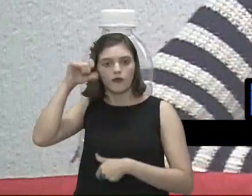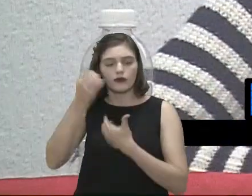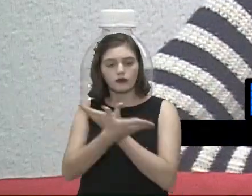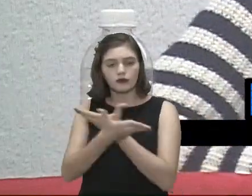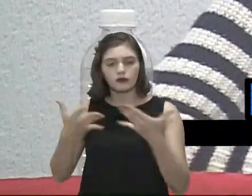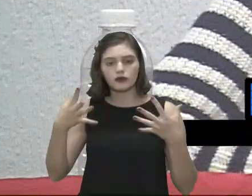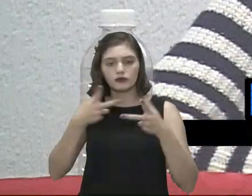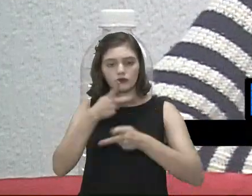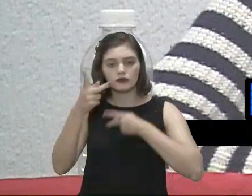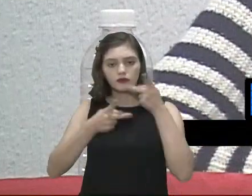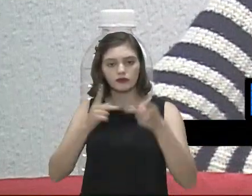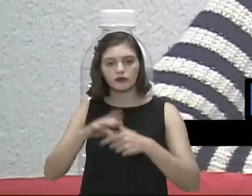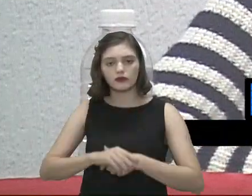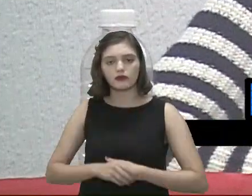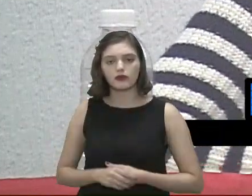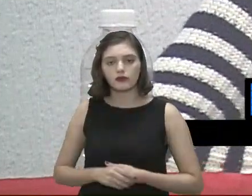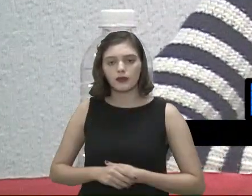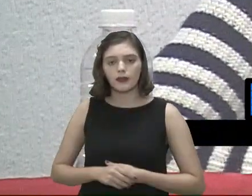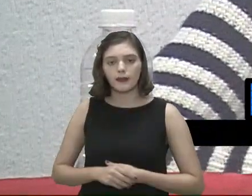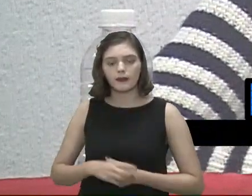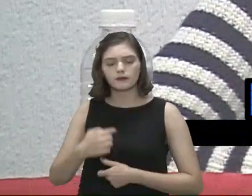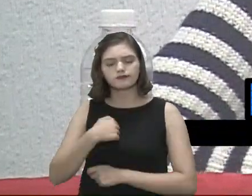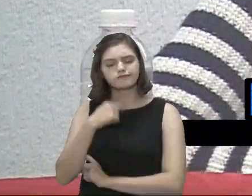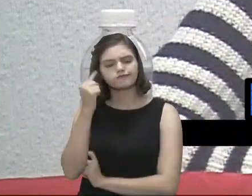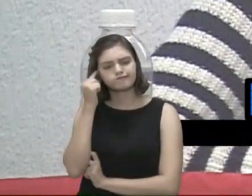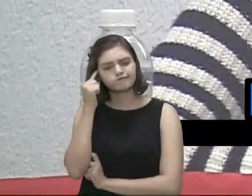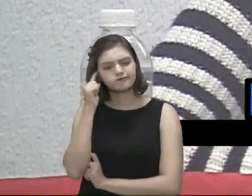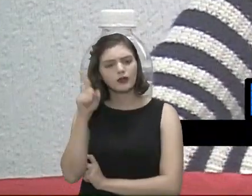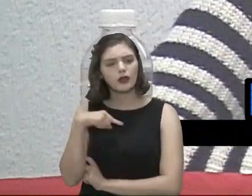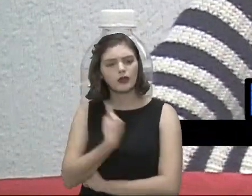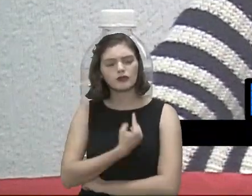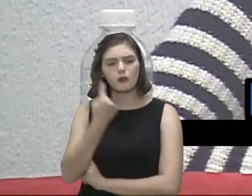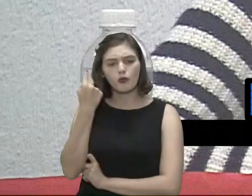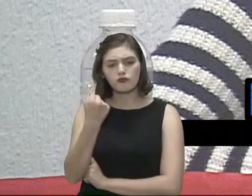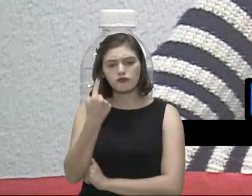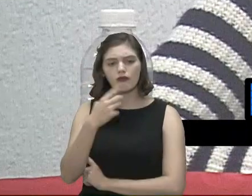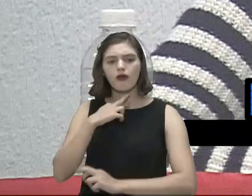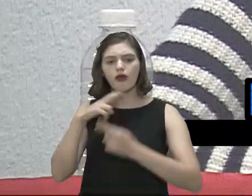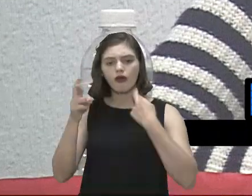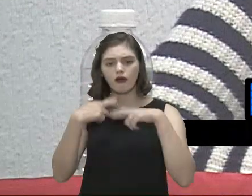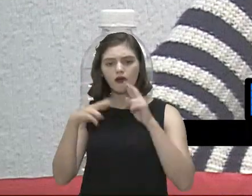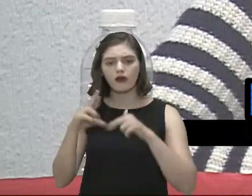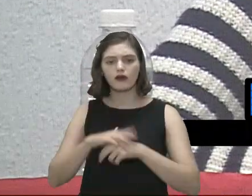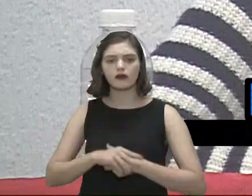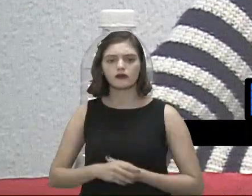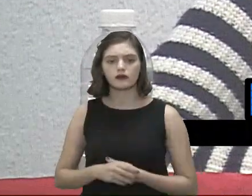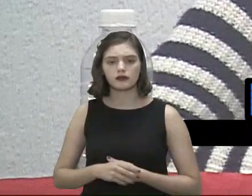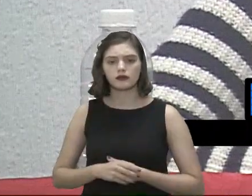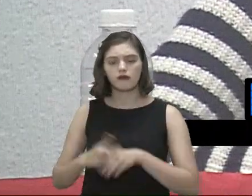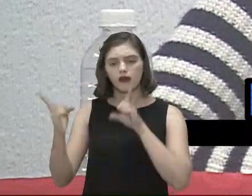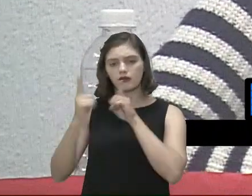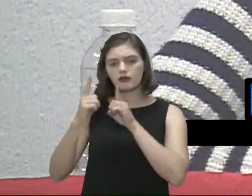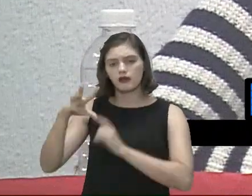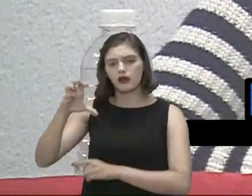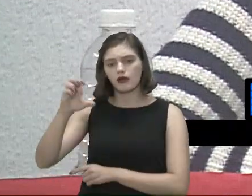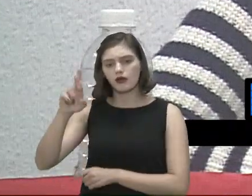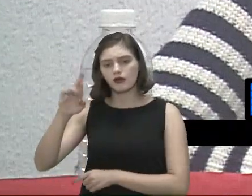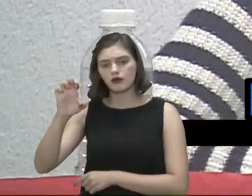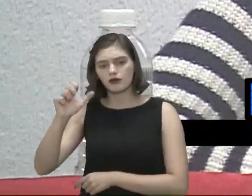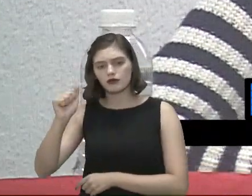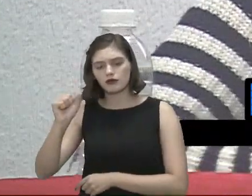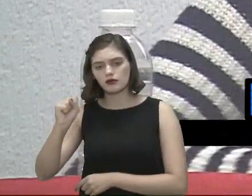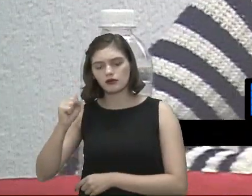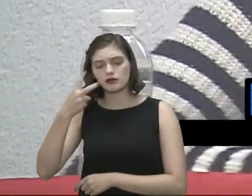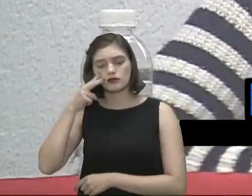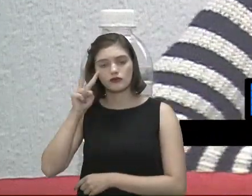estão falando aqui, me fez pensar assim, nós temos só uma situação de violência atendida pelo CREAS. E eu